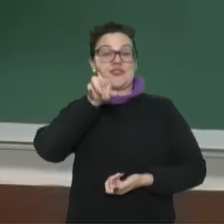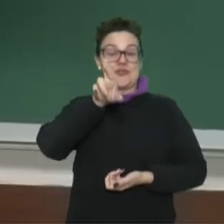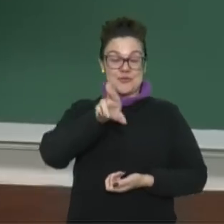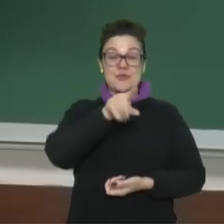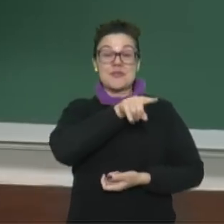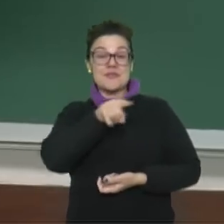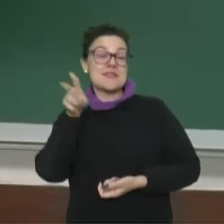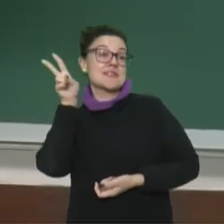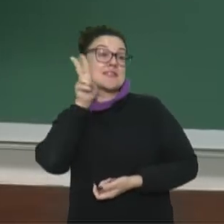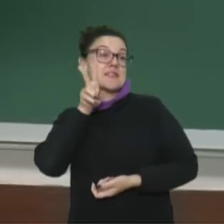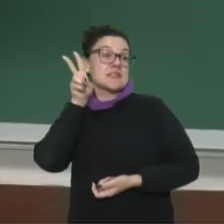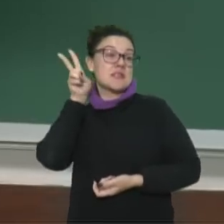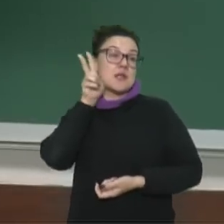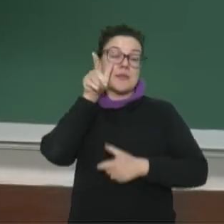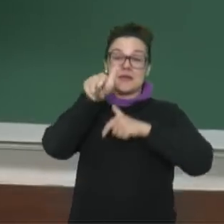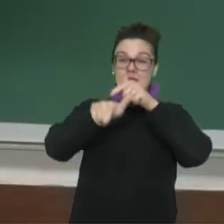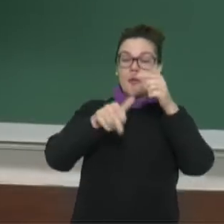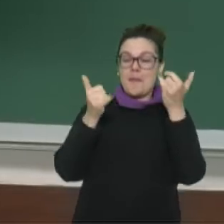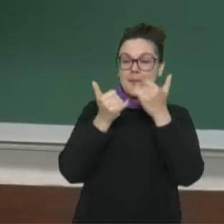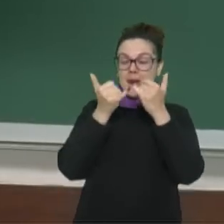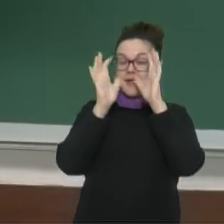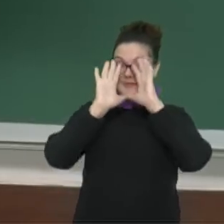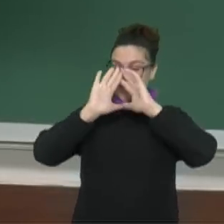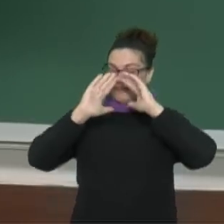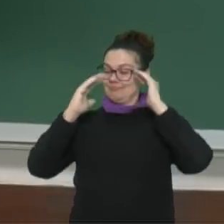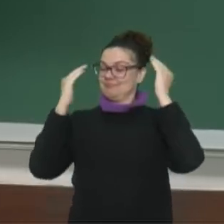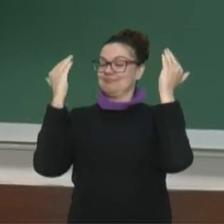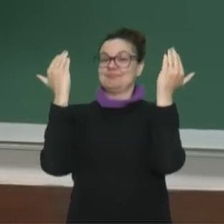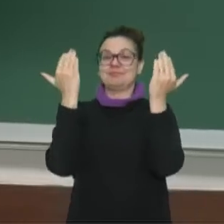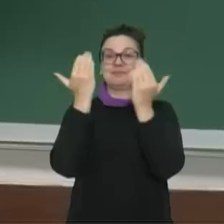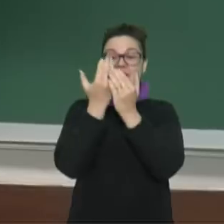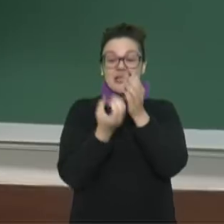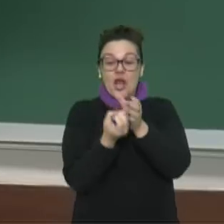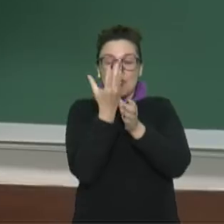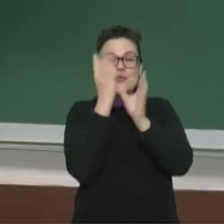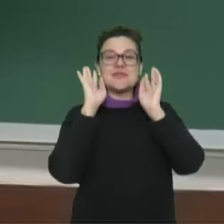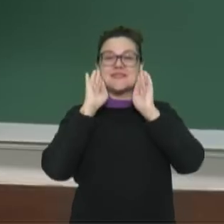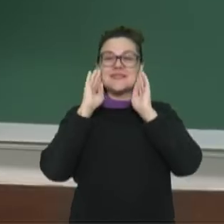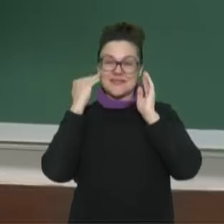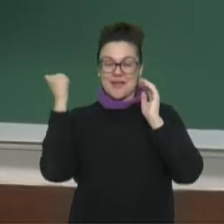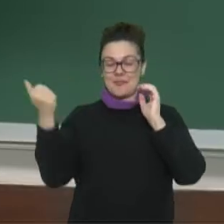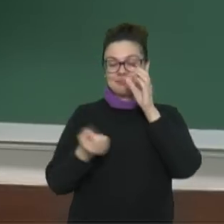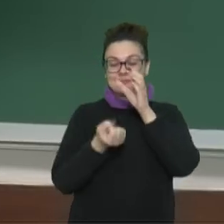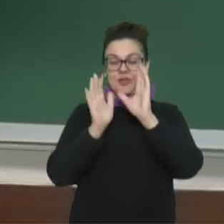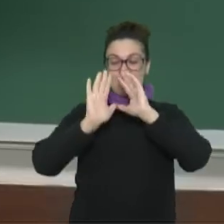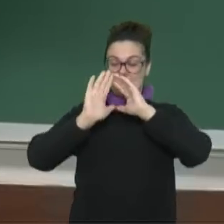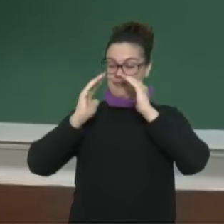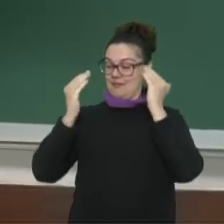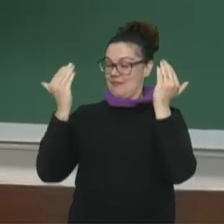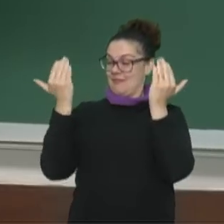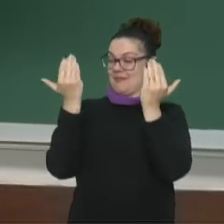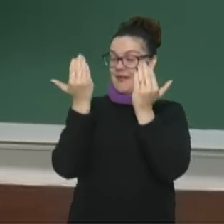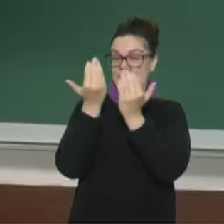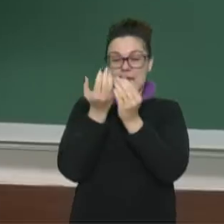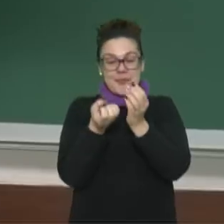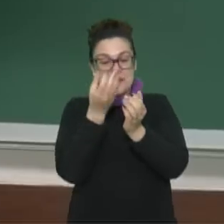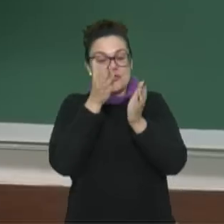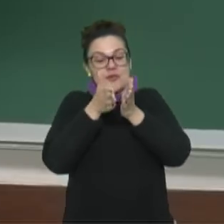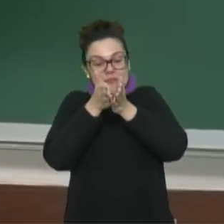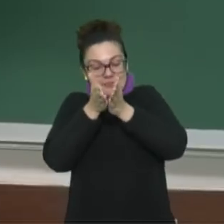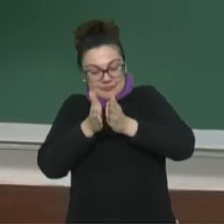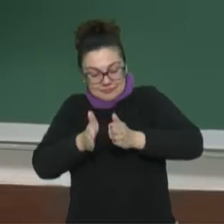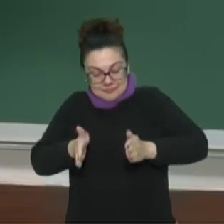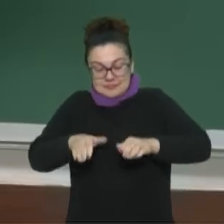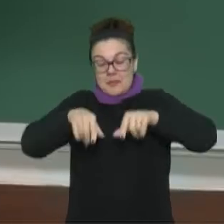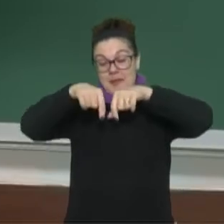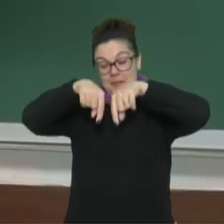lembrarem lá da obra, ela lembra o abajur, né? Ela tem aqui, ó, o formato, né, da cúpula do abajur e a base embaixo ali